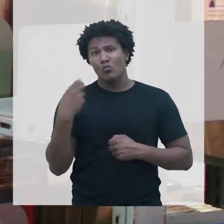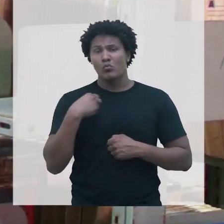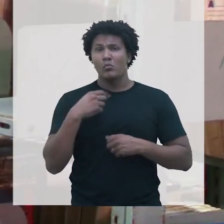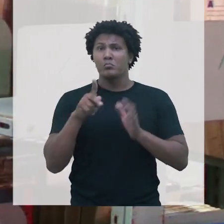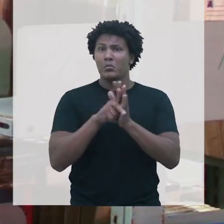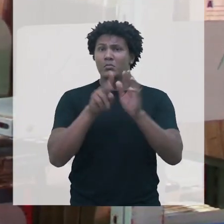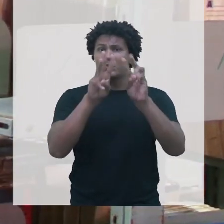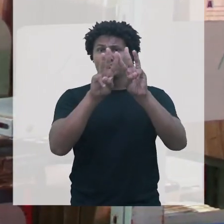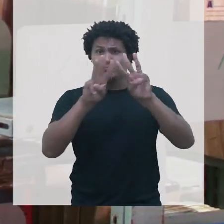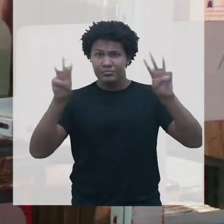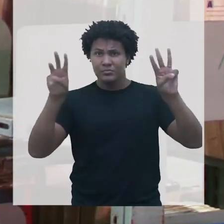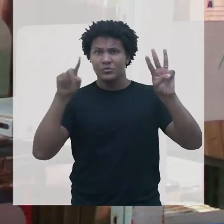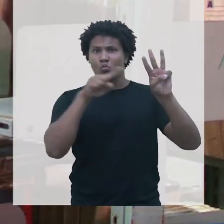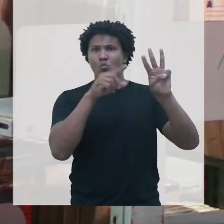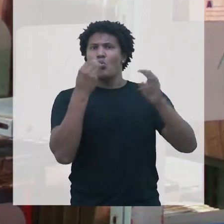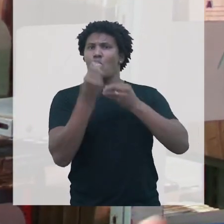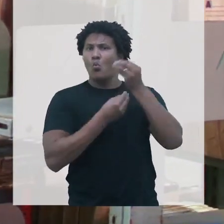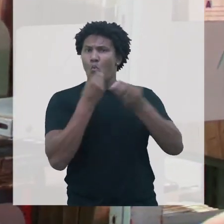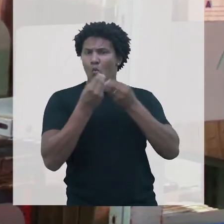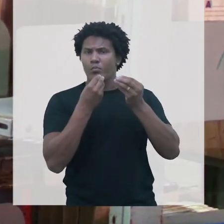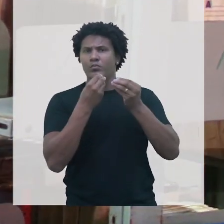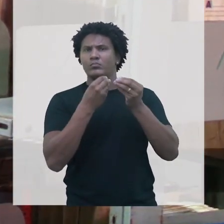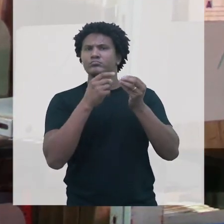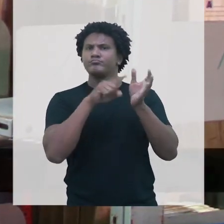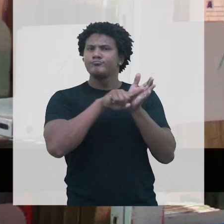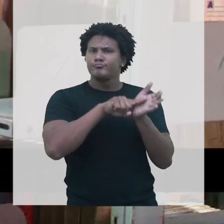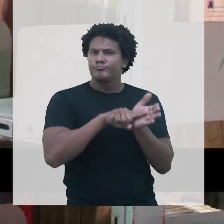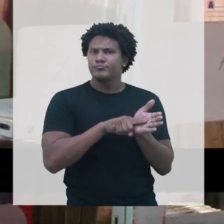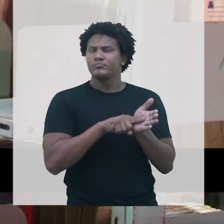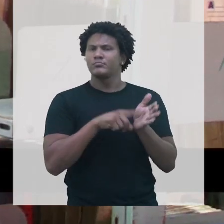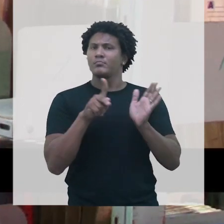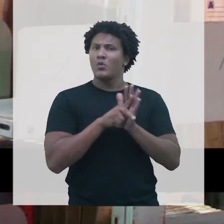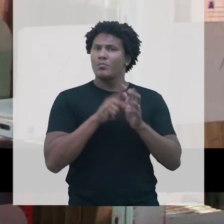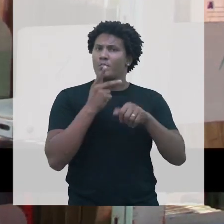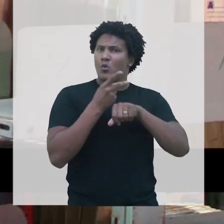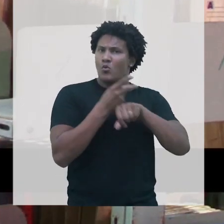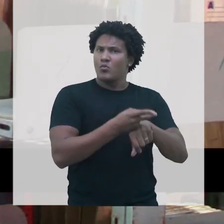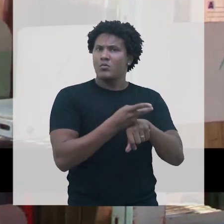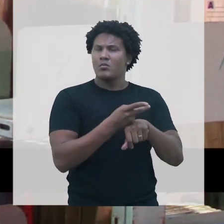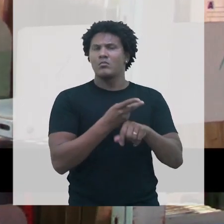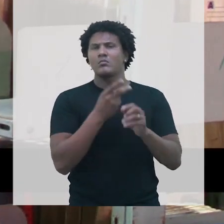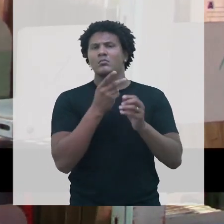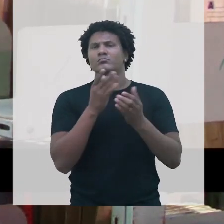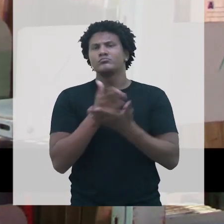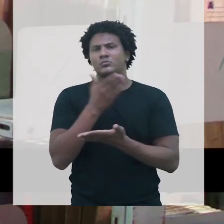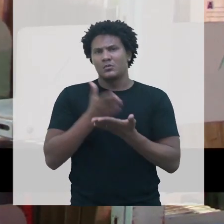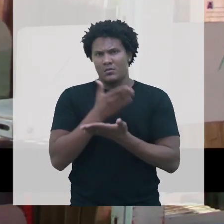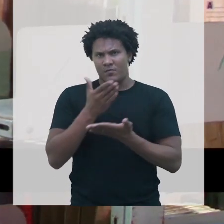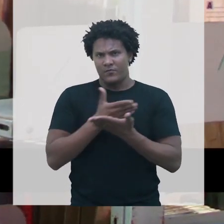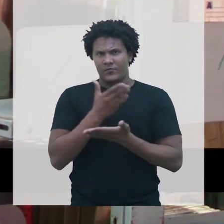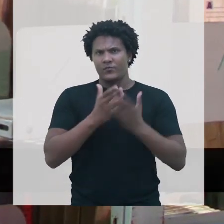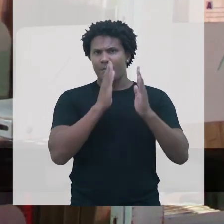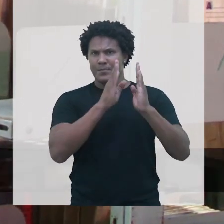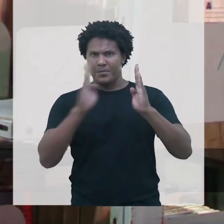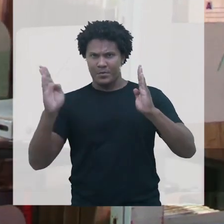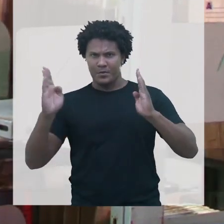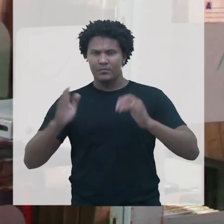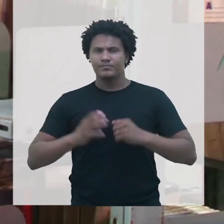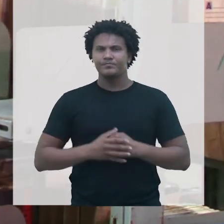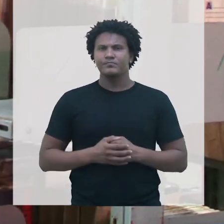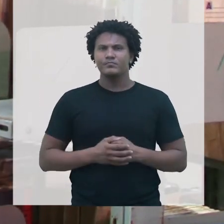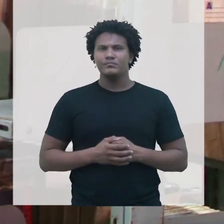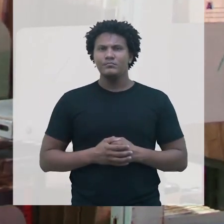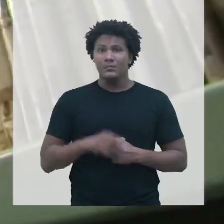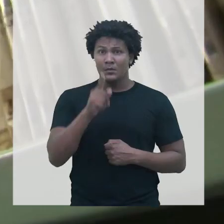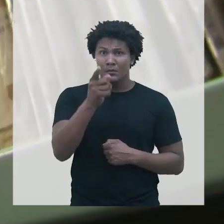bibliotecário, ou a gente orienta ele a consultar os tutoriais que tem no site. biblioteca.ufc.br tem lá um site específico de como consultar um livro